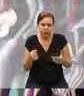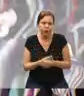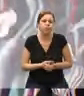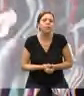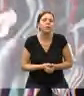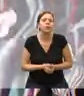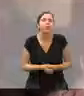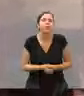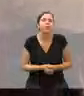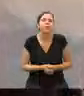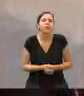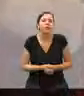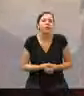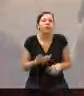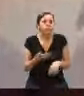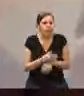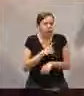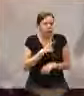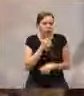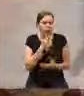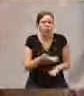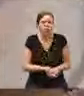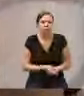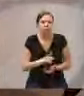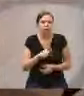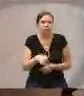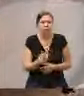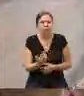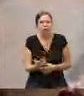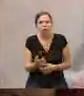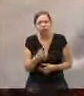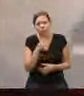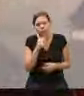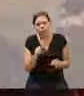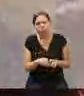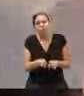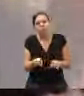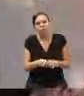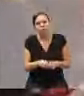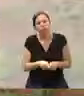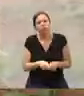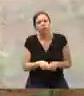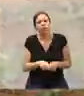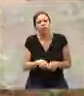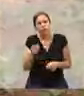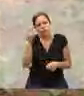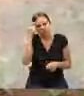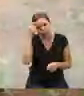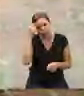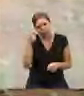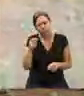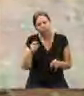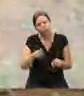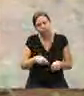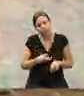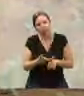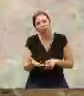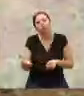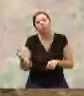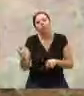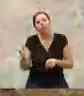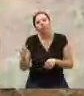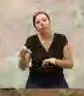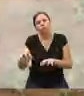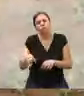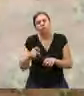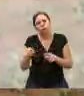alimentadas, com acesso à água, depois da água com noções de plantação, de colheita, né?